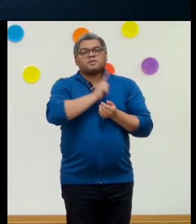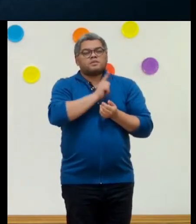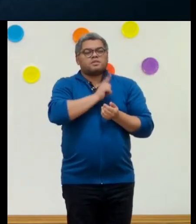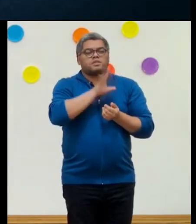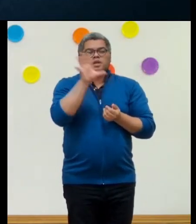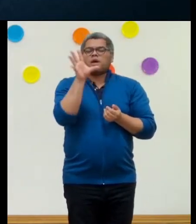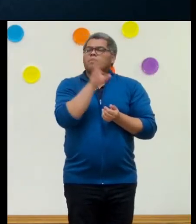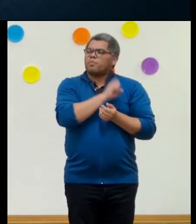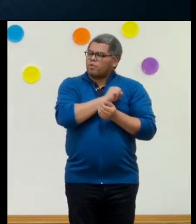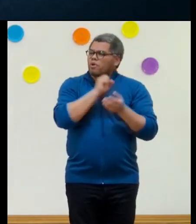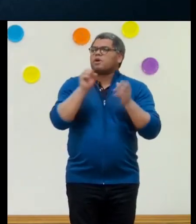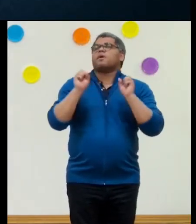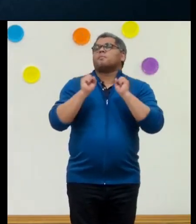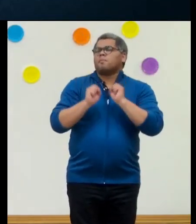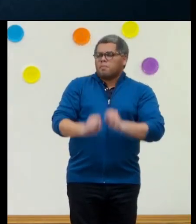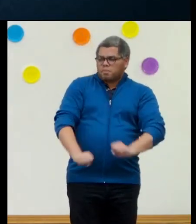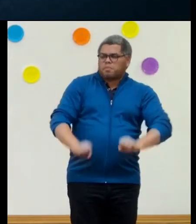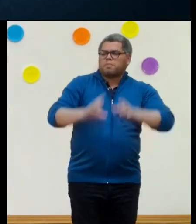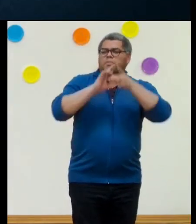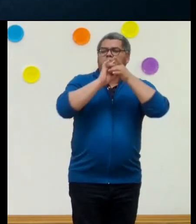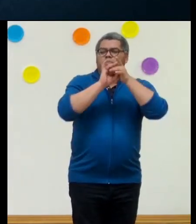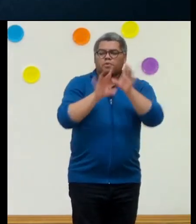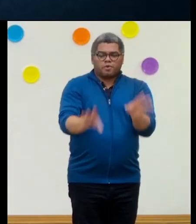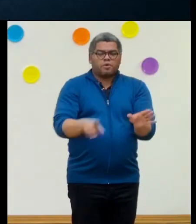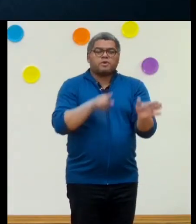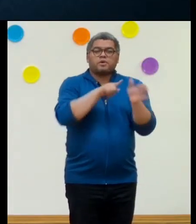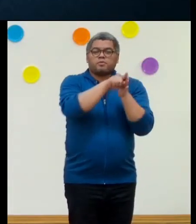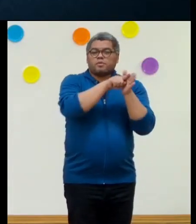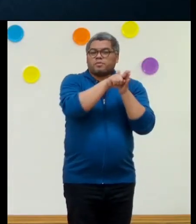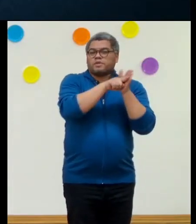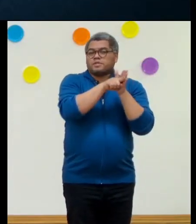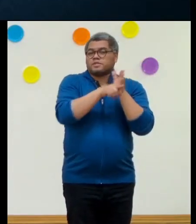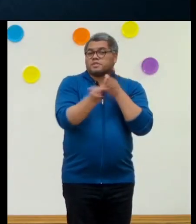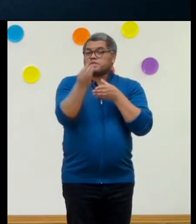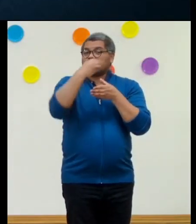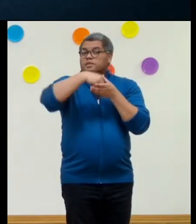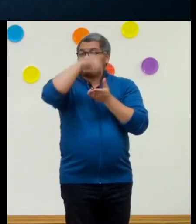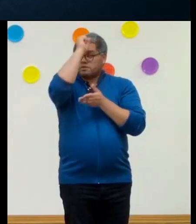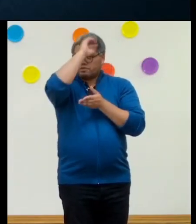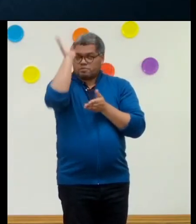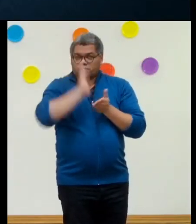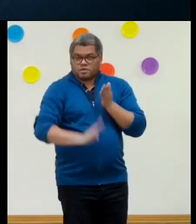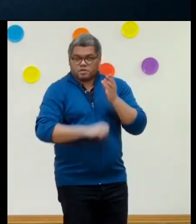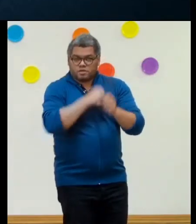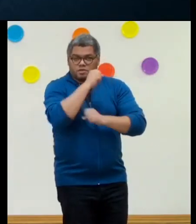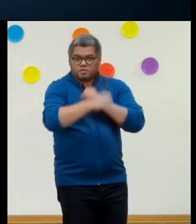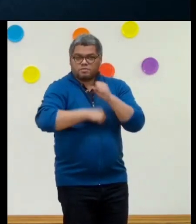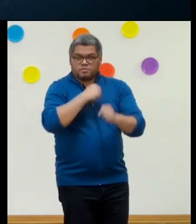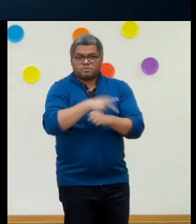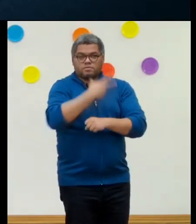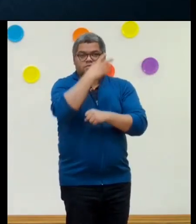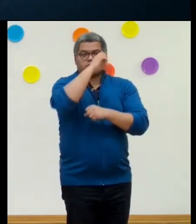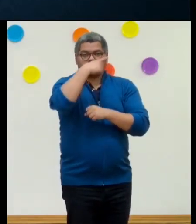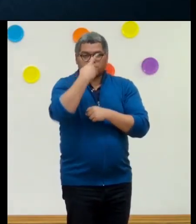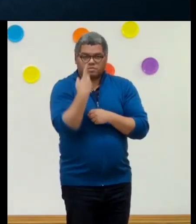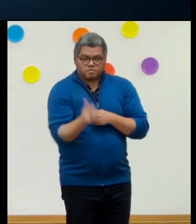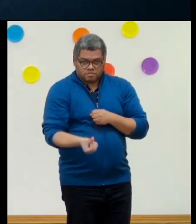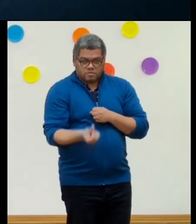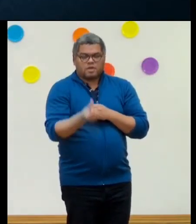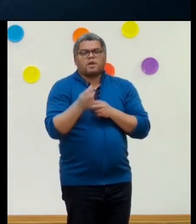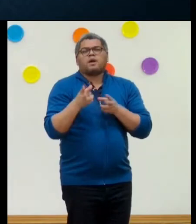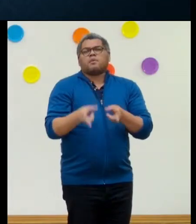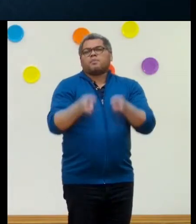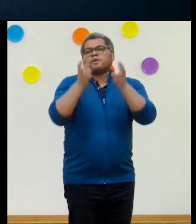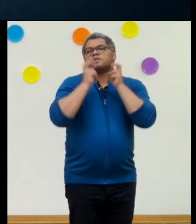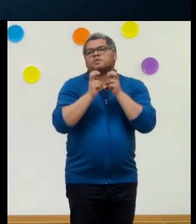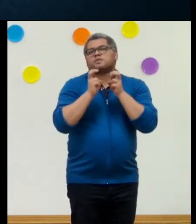pode. Uma pesquisa no Brasil, aí, 2016, avaliou que 50,5% dos homens,